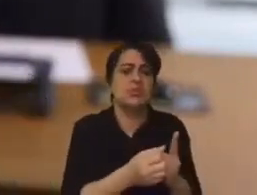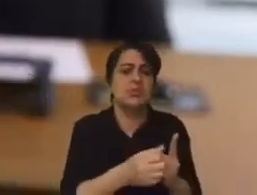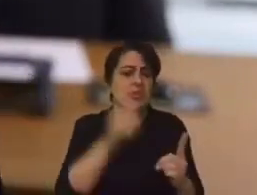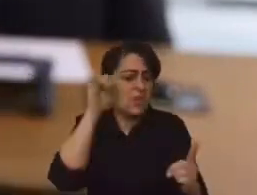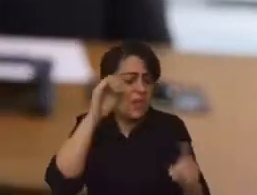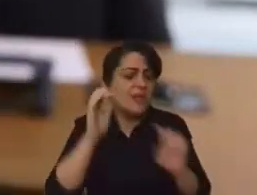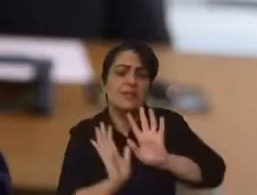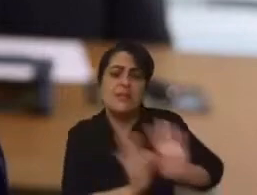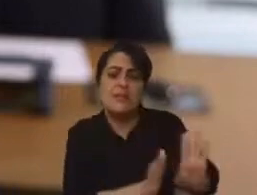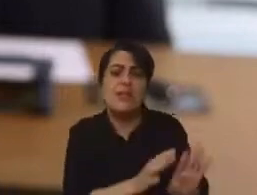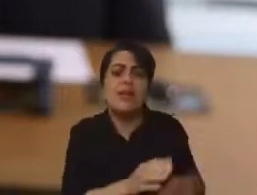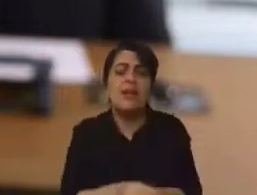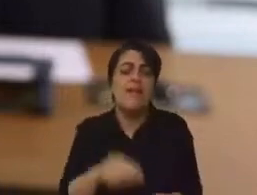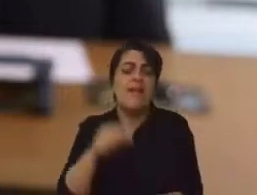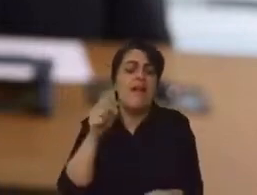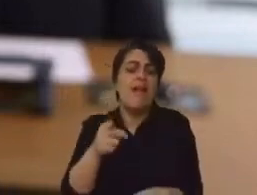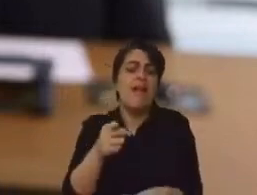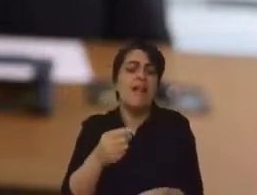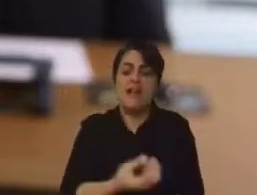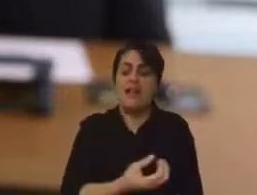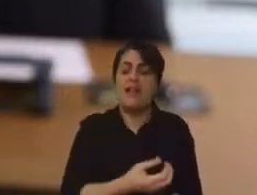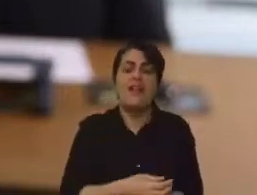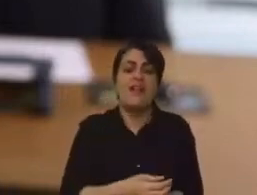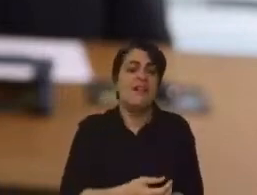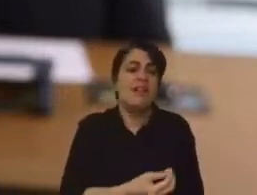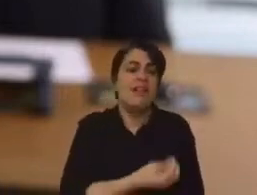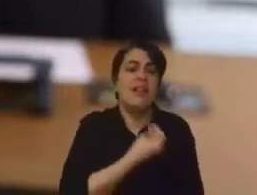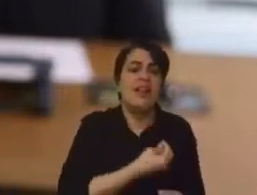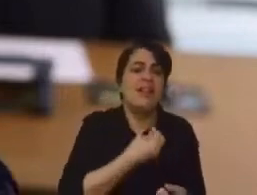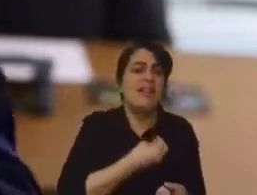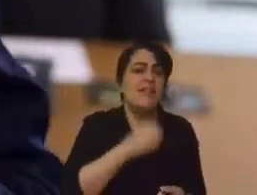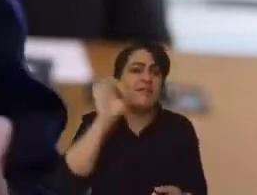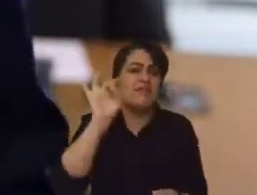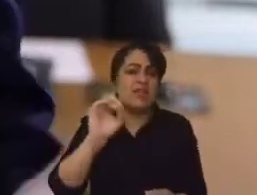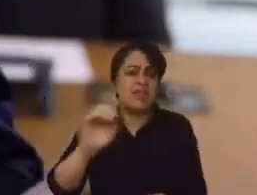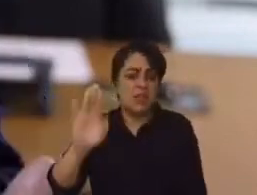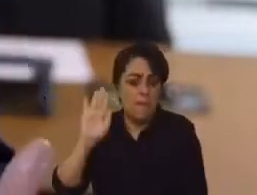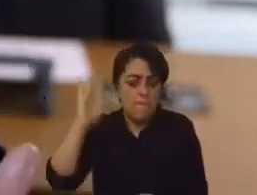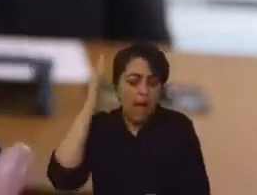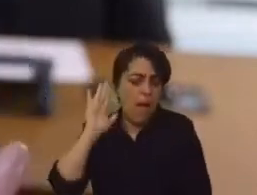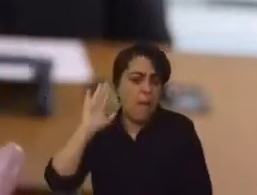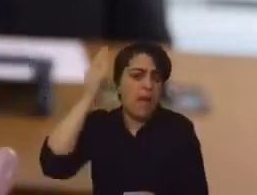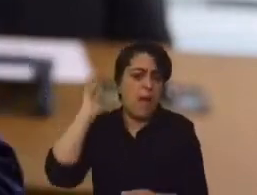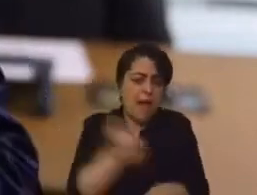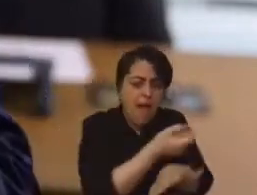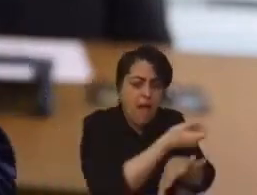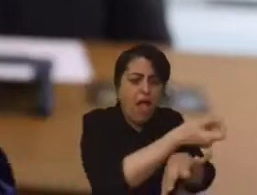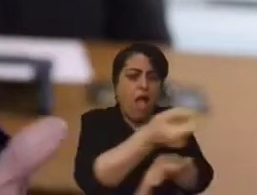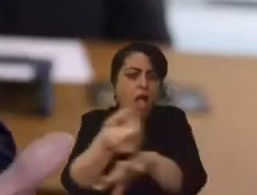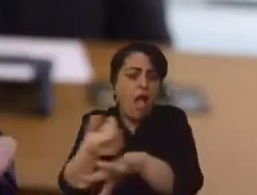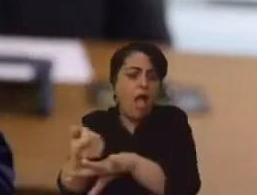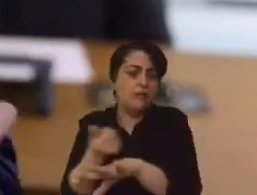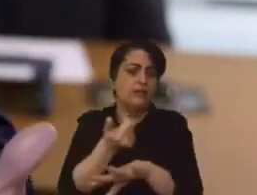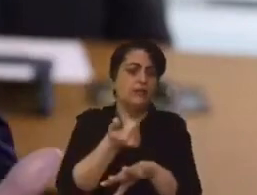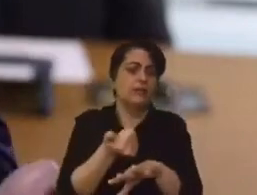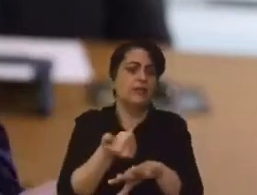com a fake news e com as mentiras dele, de quem sabe com alguns milicianos mais próximos dele. Lamentavelmente, Sérgio, é